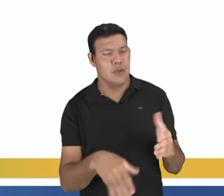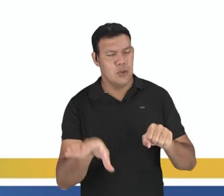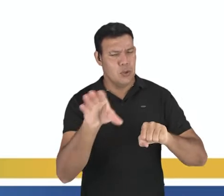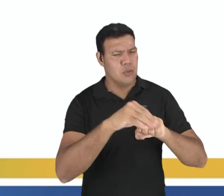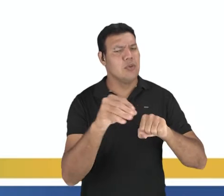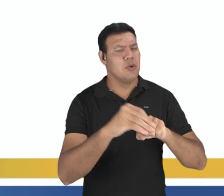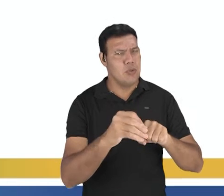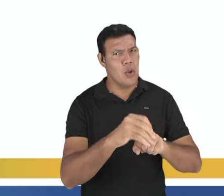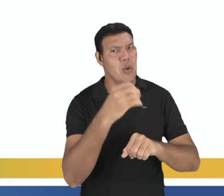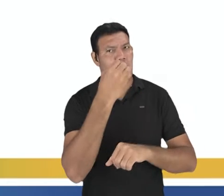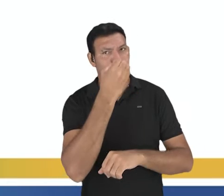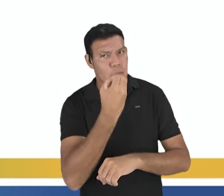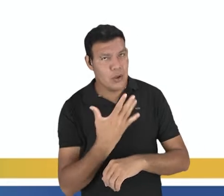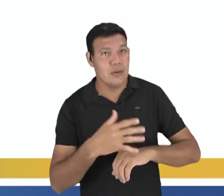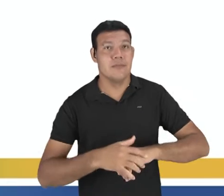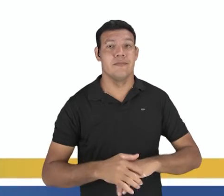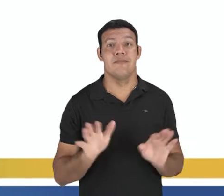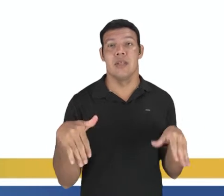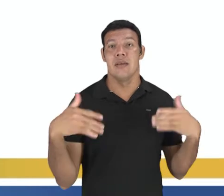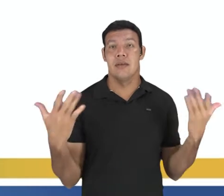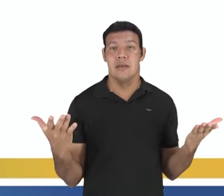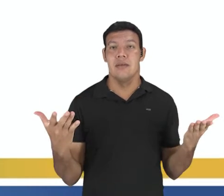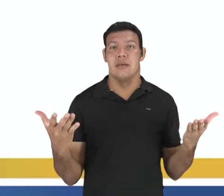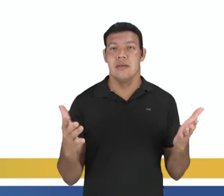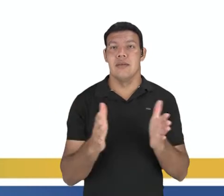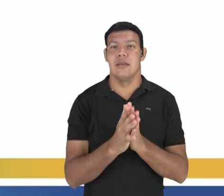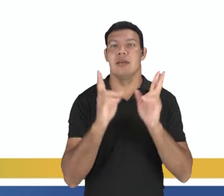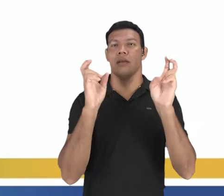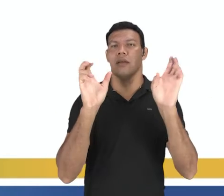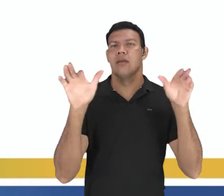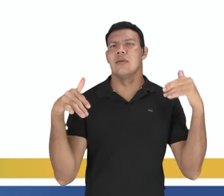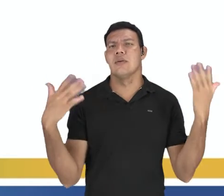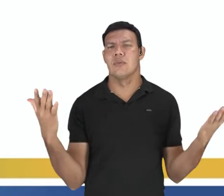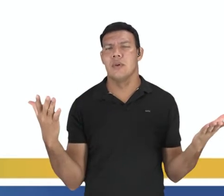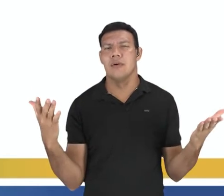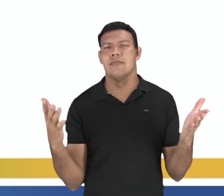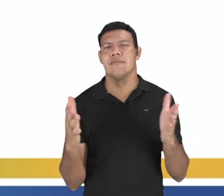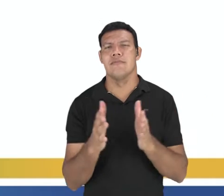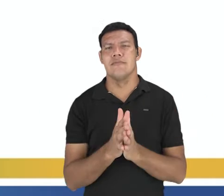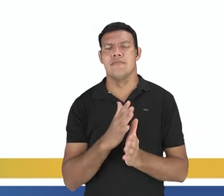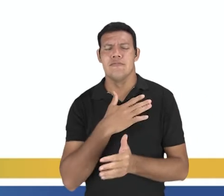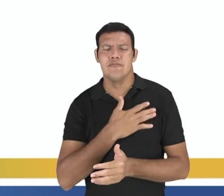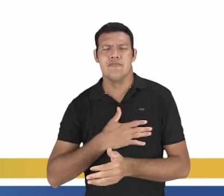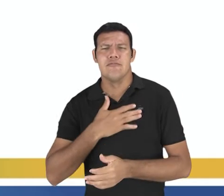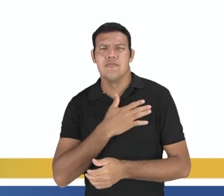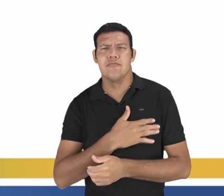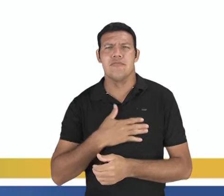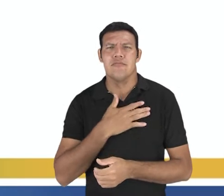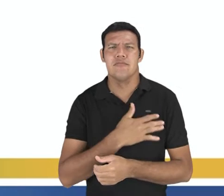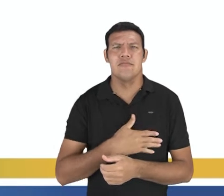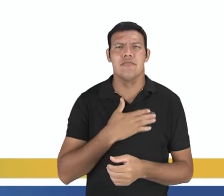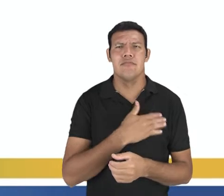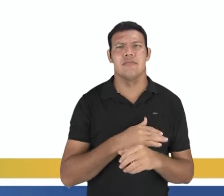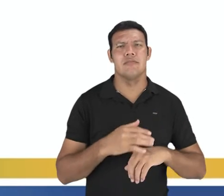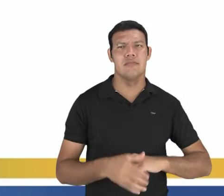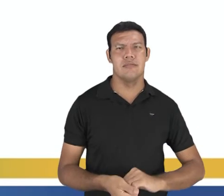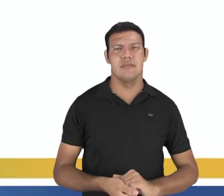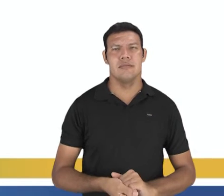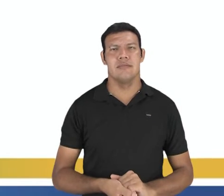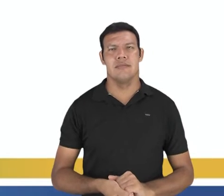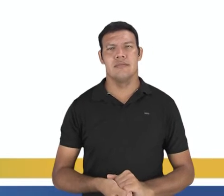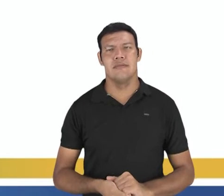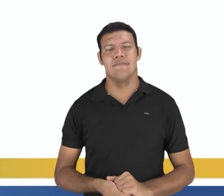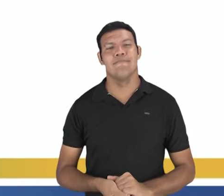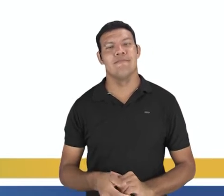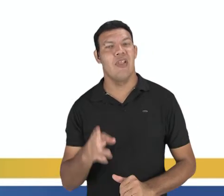nunca é demais. E aí depois você vai pensar, qual é o tema? Qual é o tema que você mais gosta, que você acha